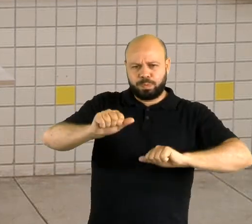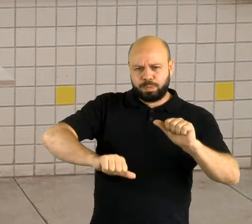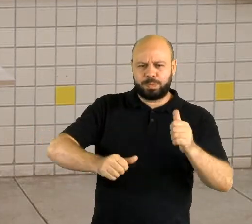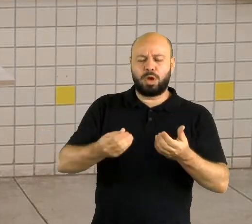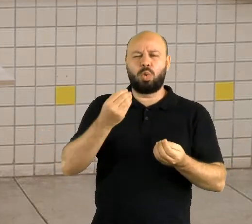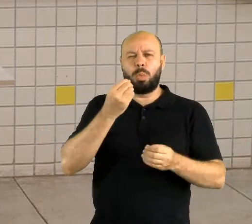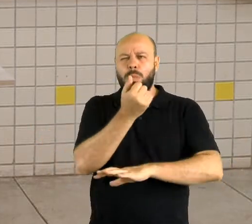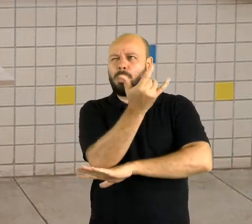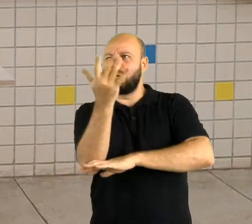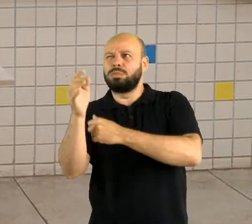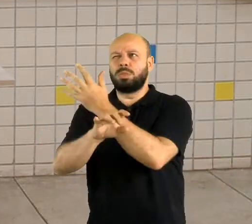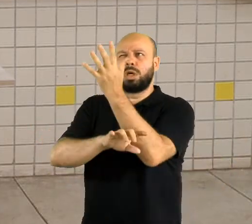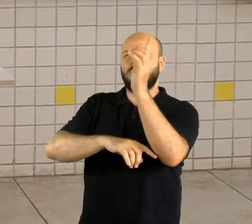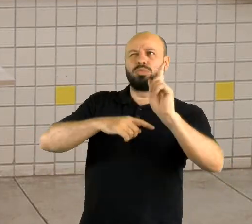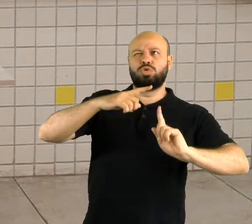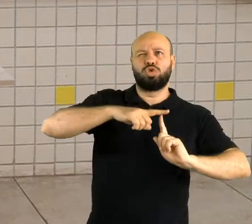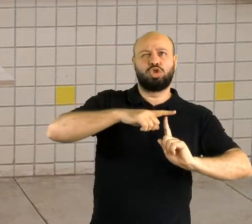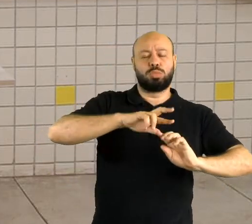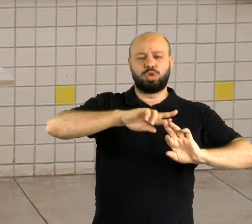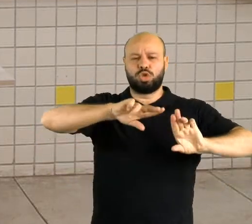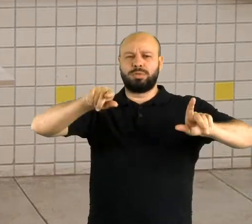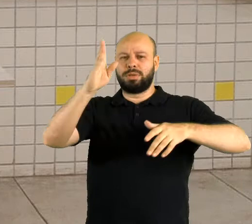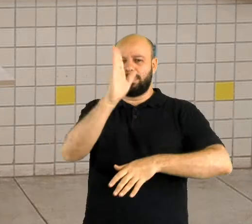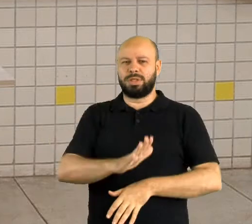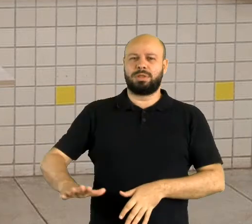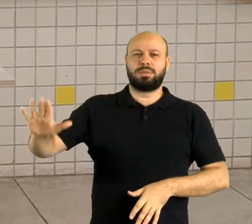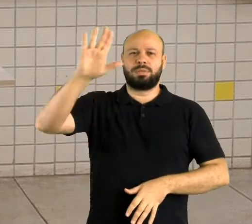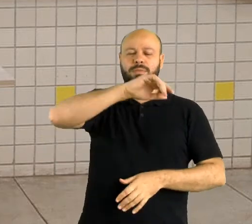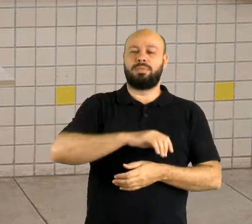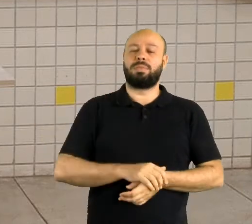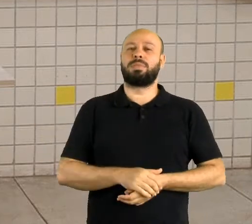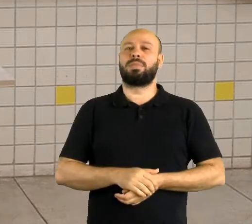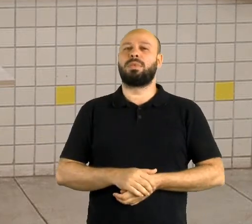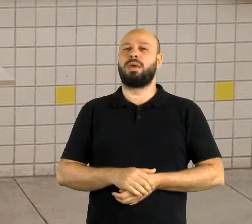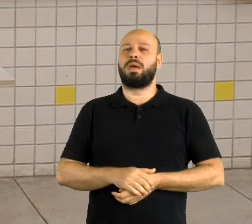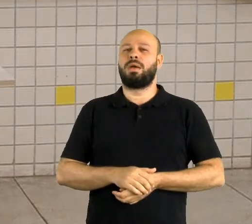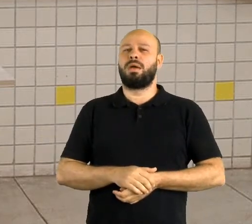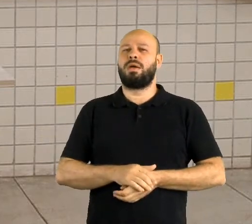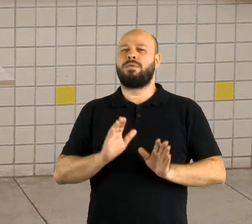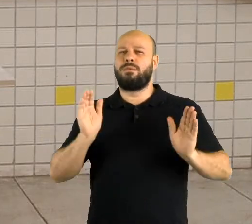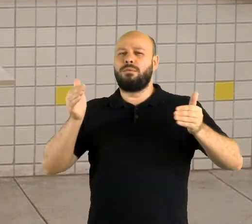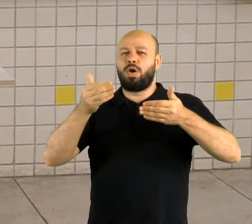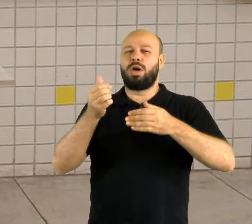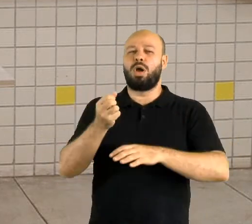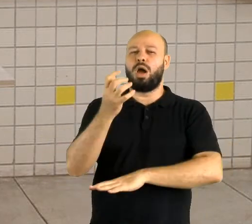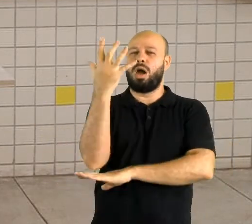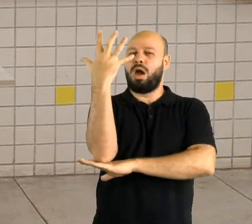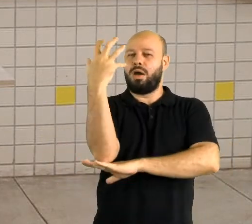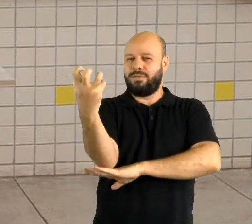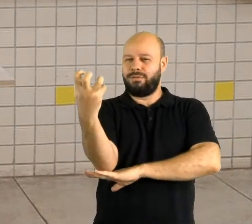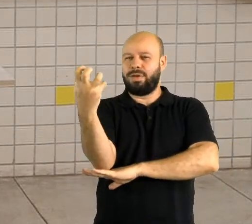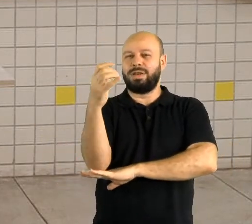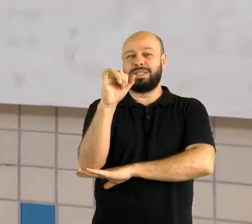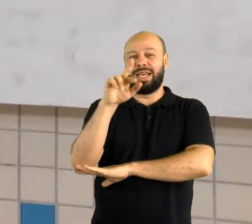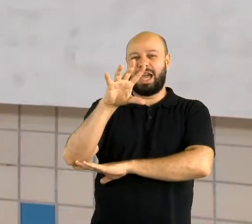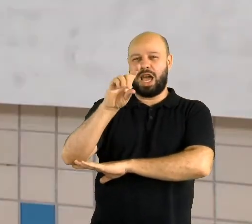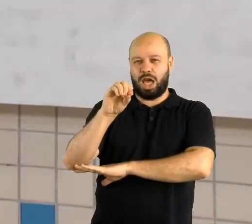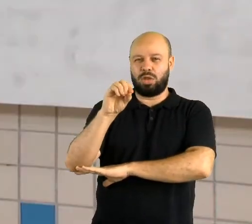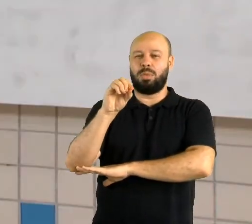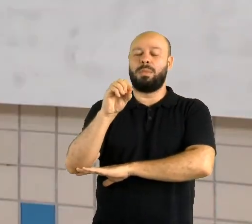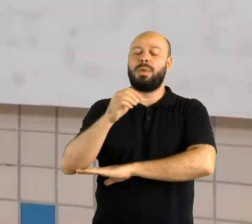de paisagem que existem no Brasil, especialmente a do Cerrado, onde se situa o Tocantins. E